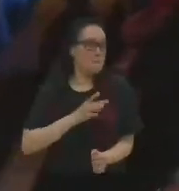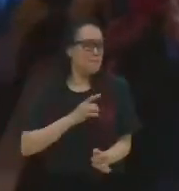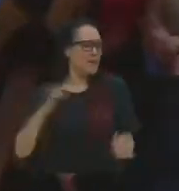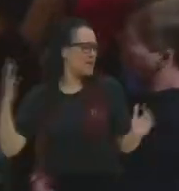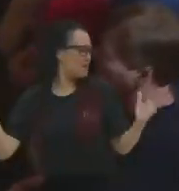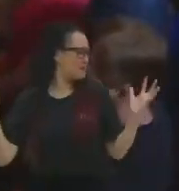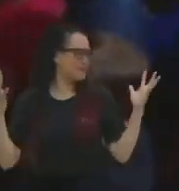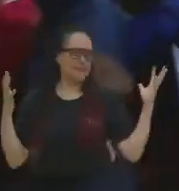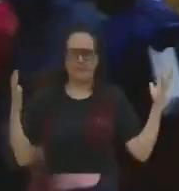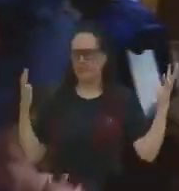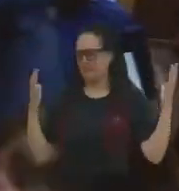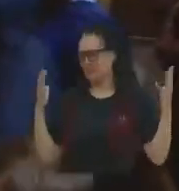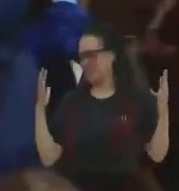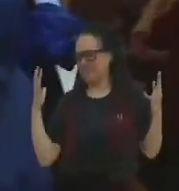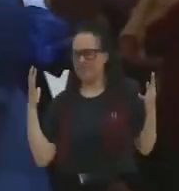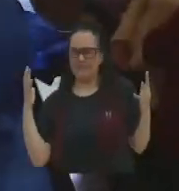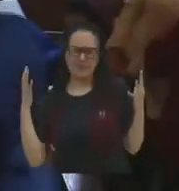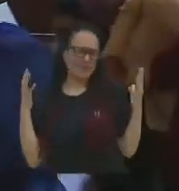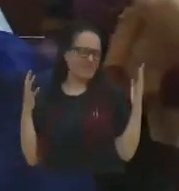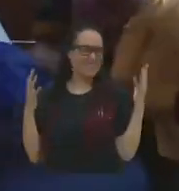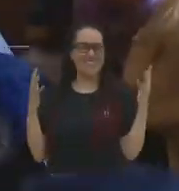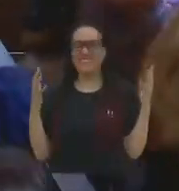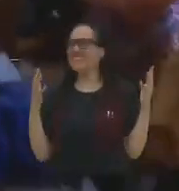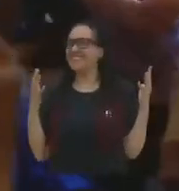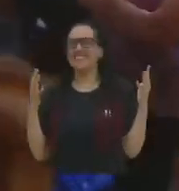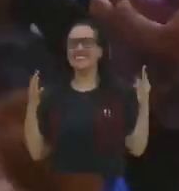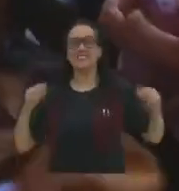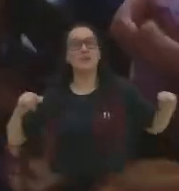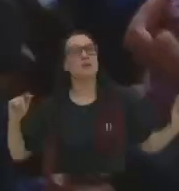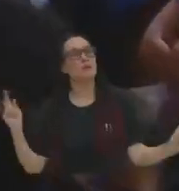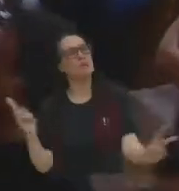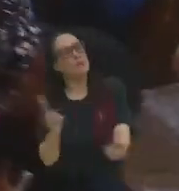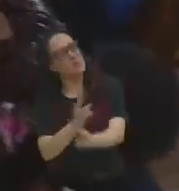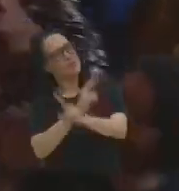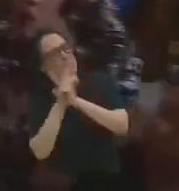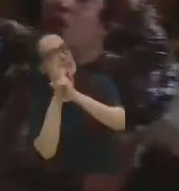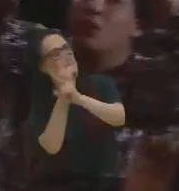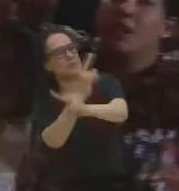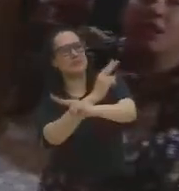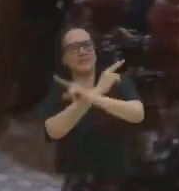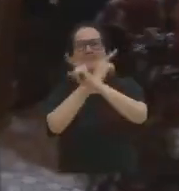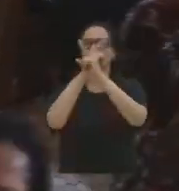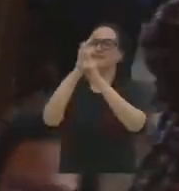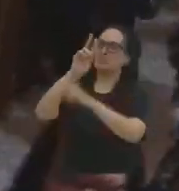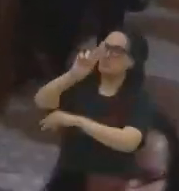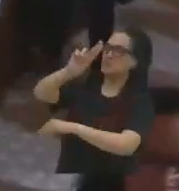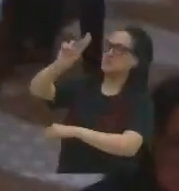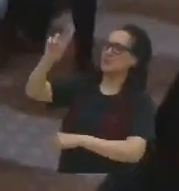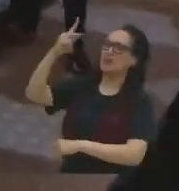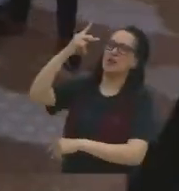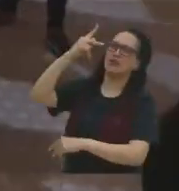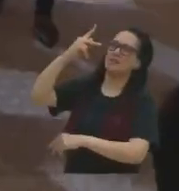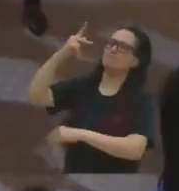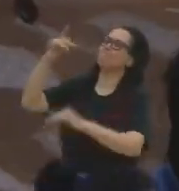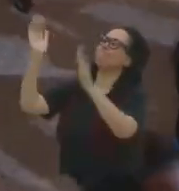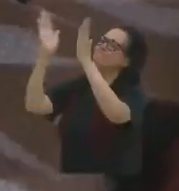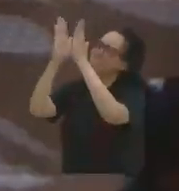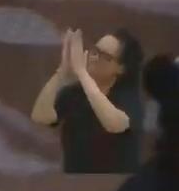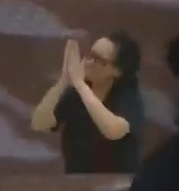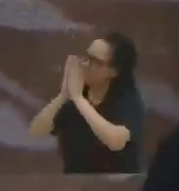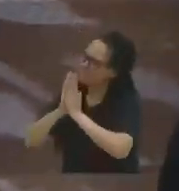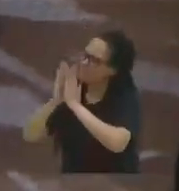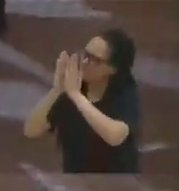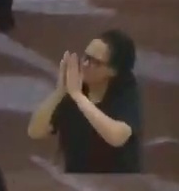cercar, ou se o vento soprar, seu nome eu clamarei, ele